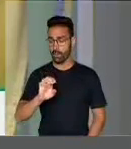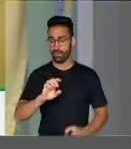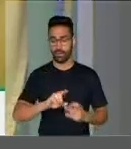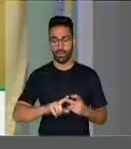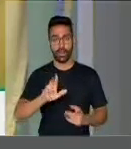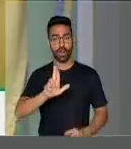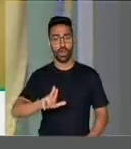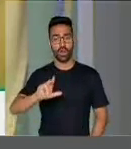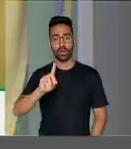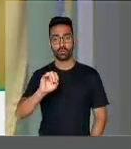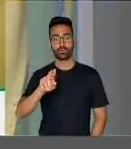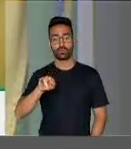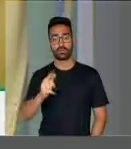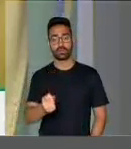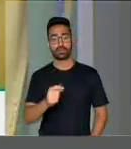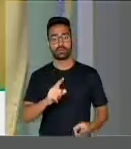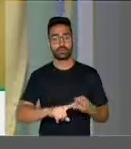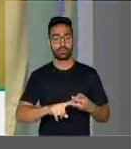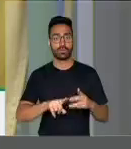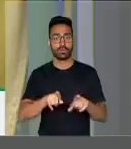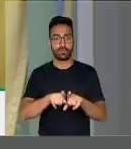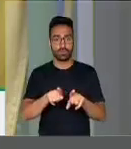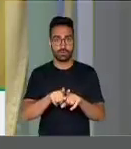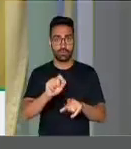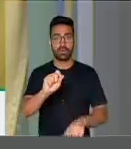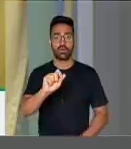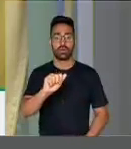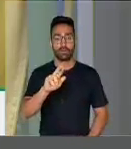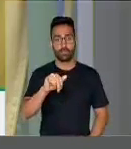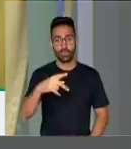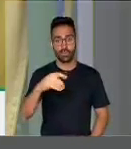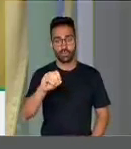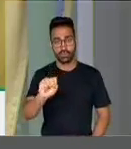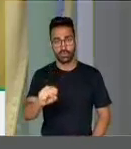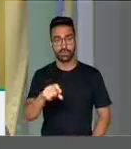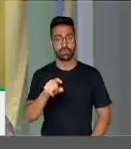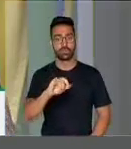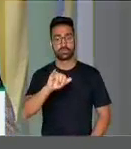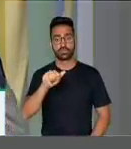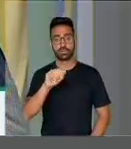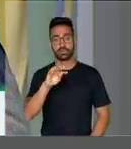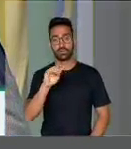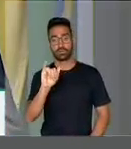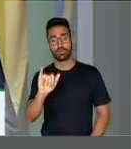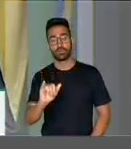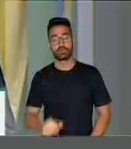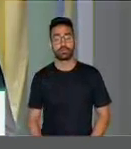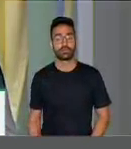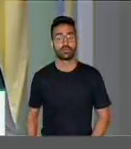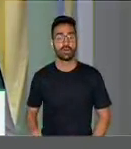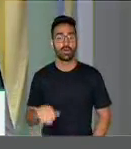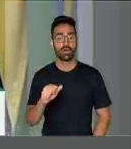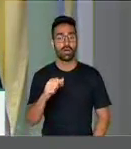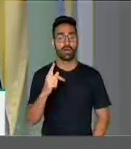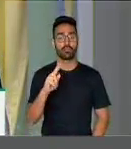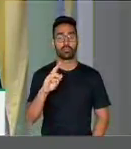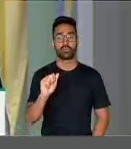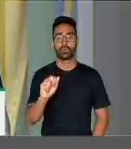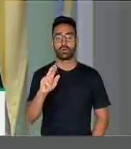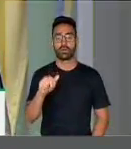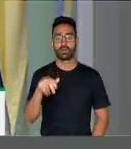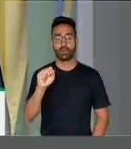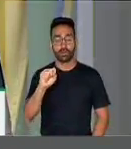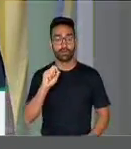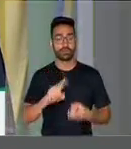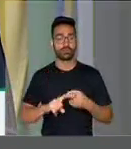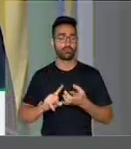Londrina, de Rolândia, de Arapongas, de Biporã, de Jataizinho, de Apucarana, de Cornélio